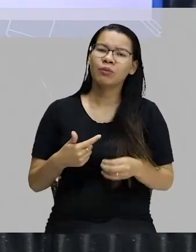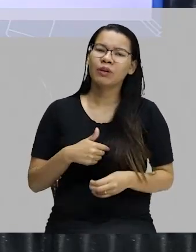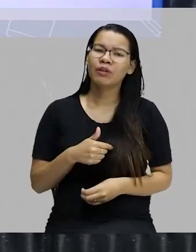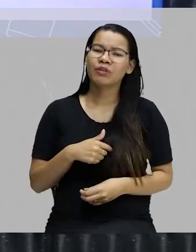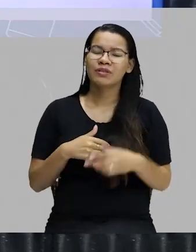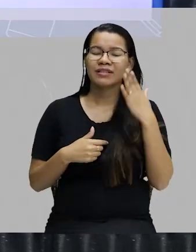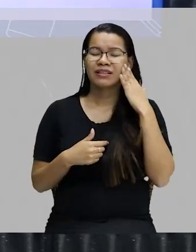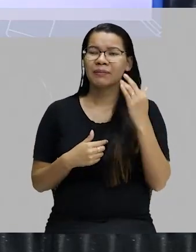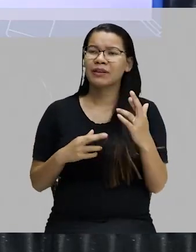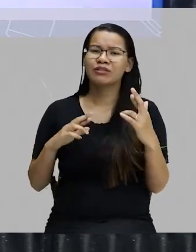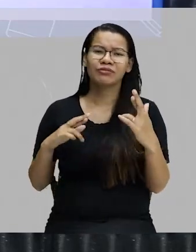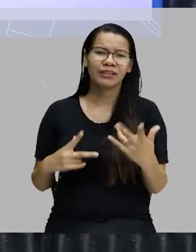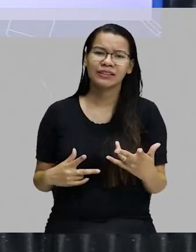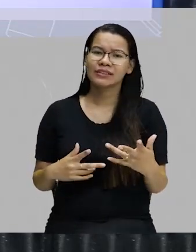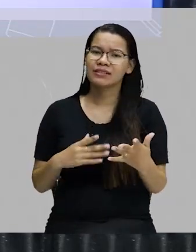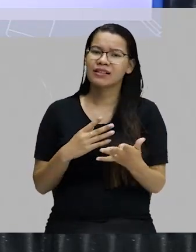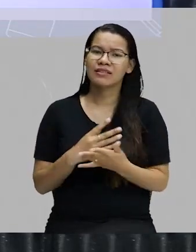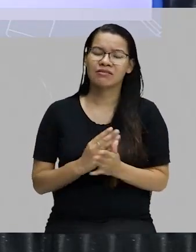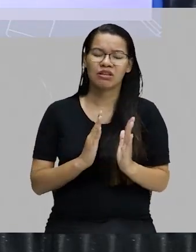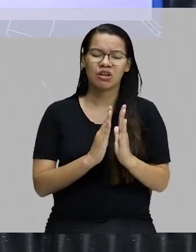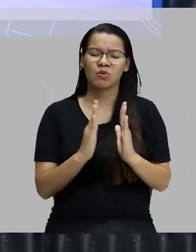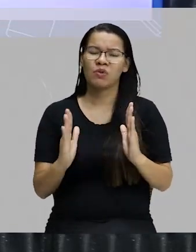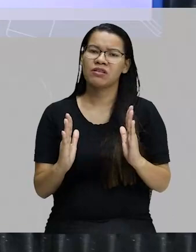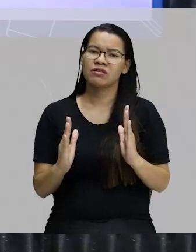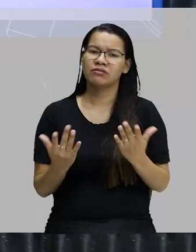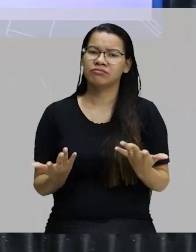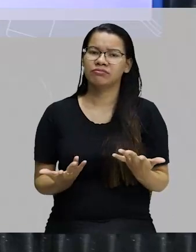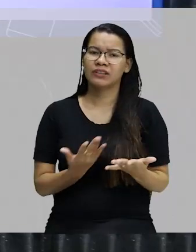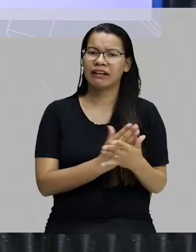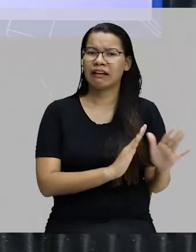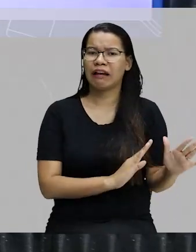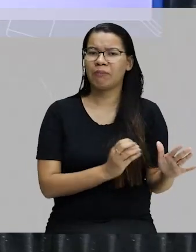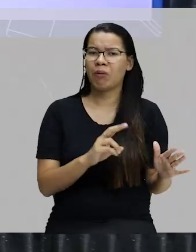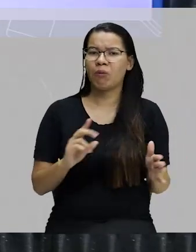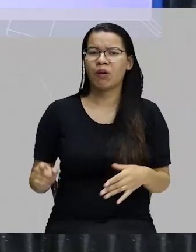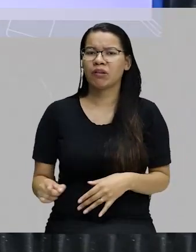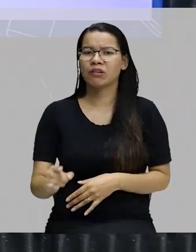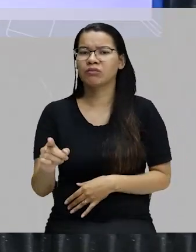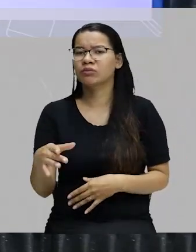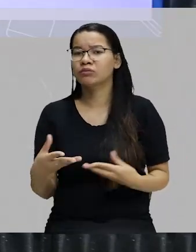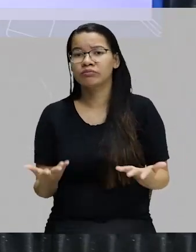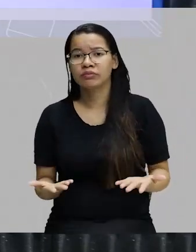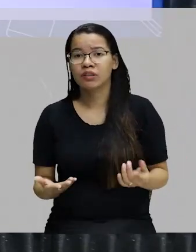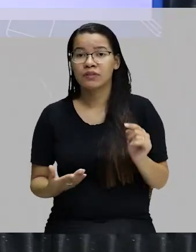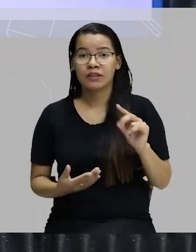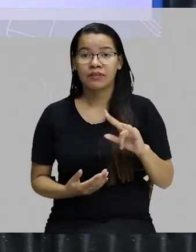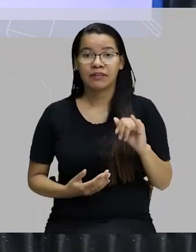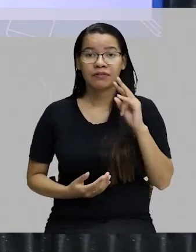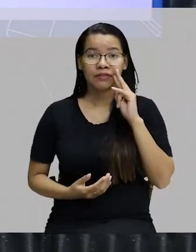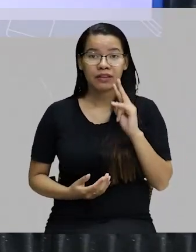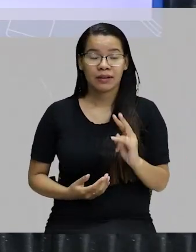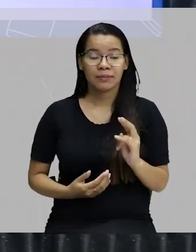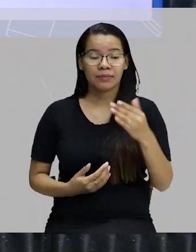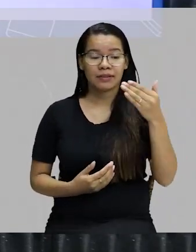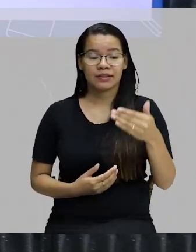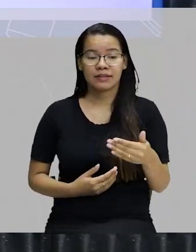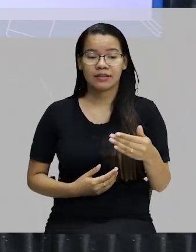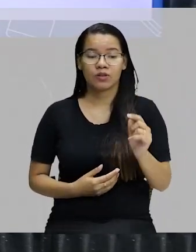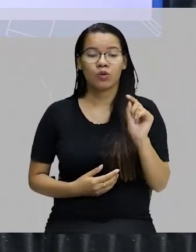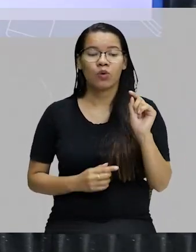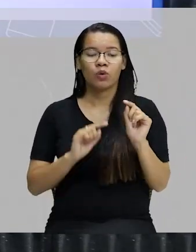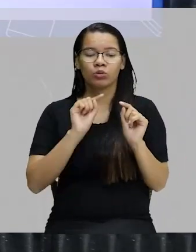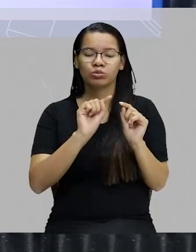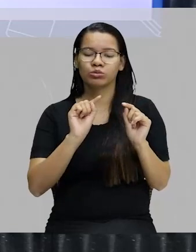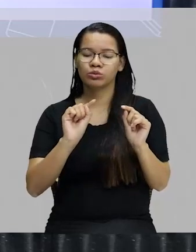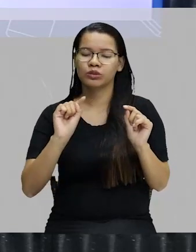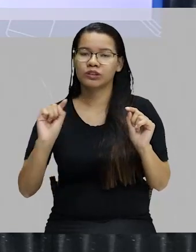diferenciar, então, essas sequências finitas ou infinitas? É simples, você vai ver a presença do símbolo de reticências, tá? Quando tiver a